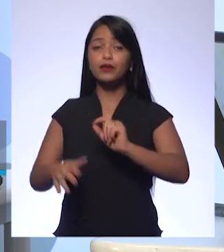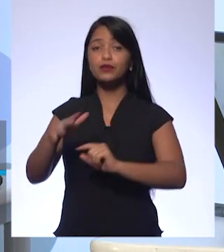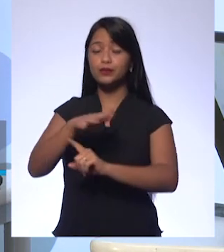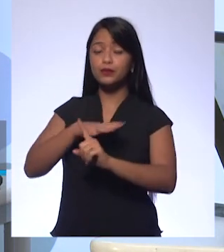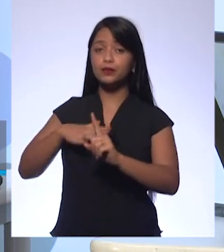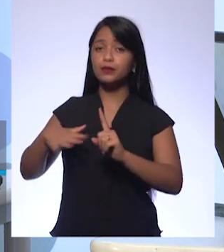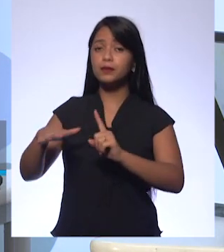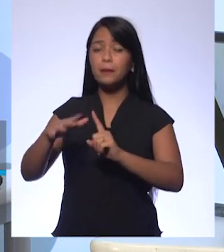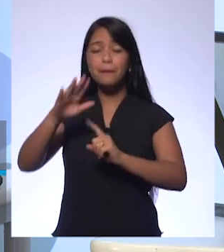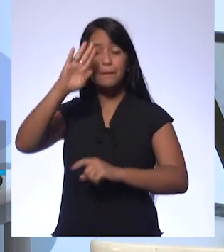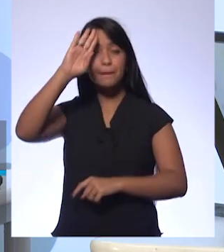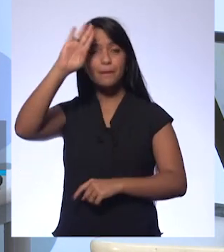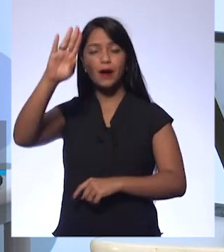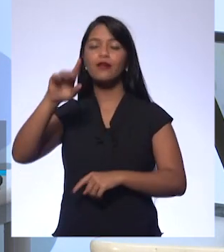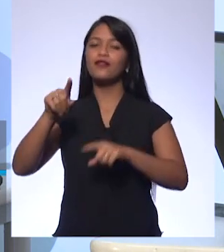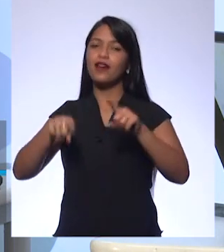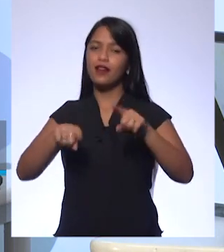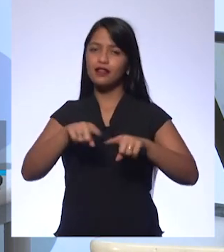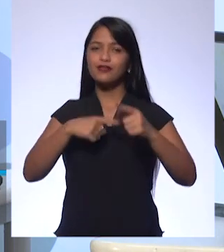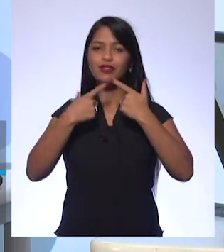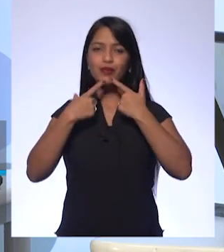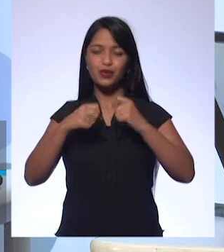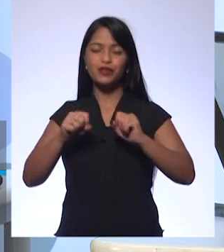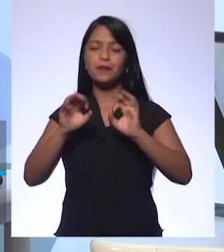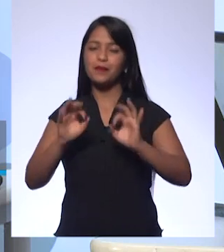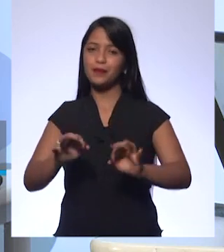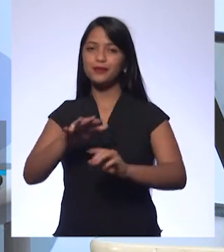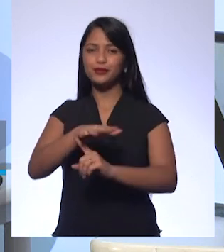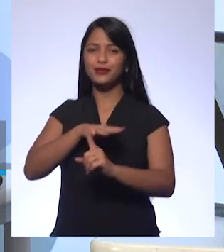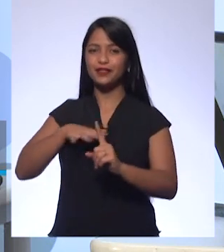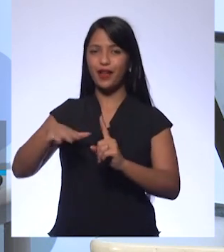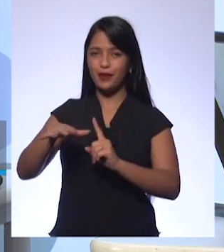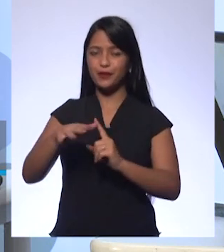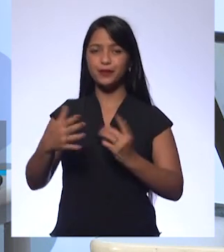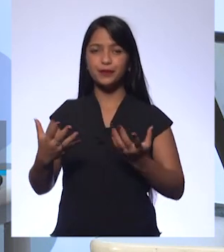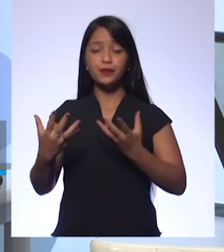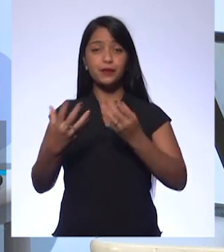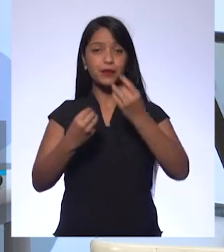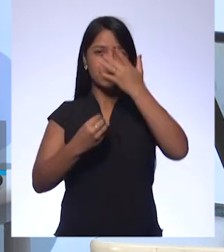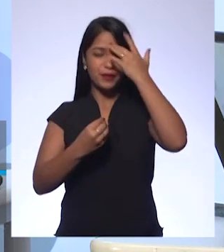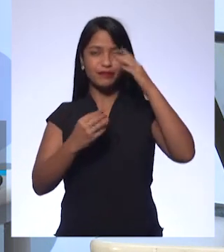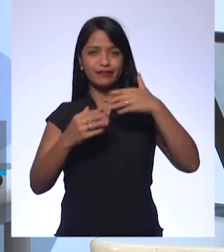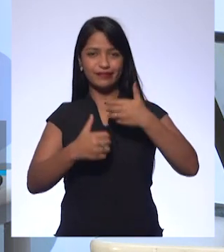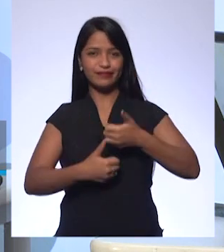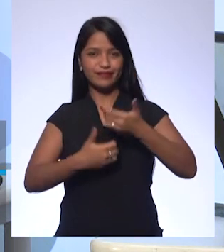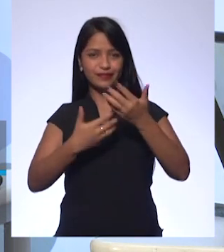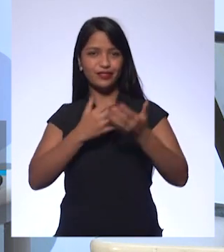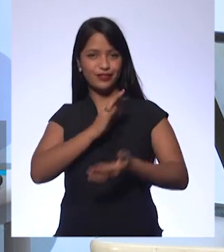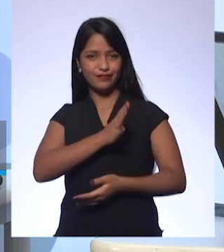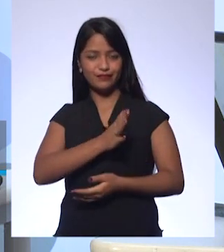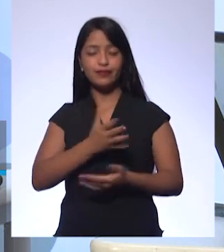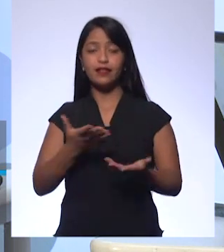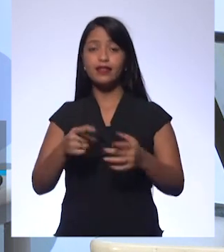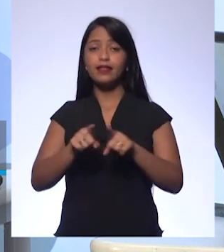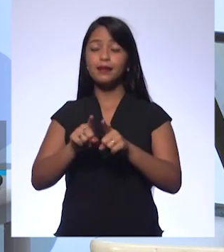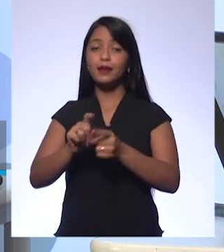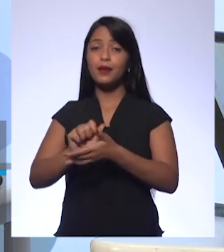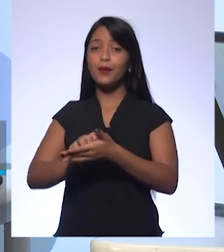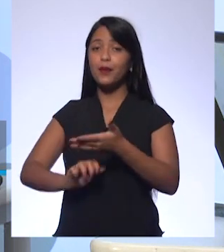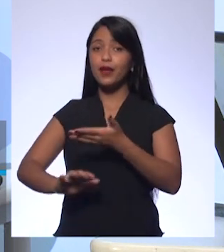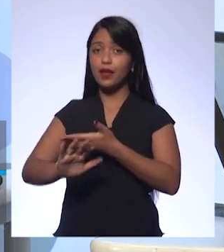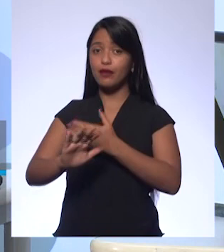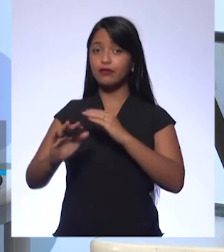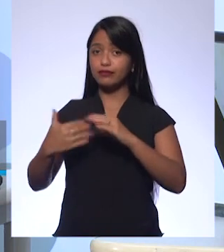assim como a apostila também pontuou, e o pessoal do currículo, enfim, mas pode ser. Alguém colocou aqui o